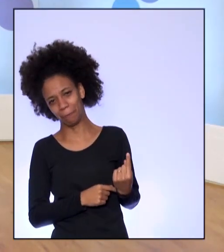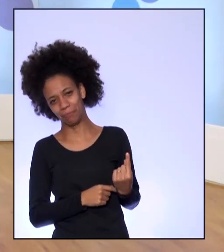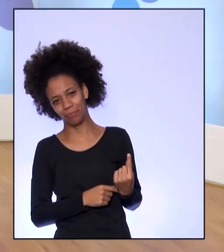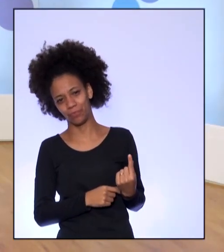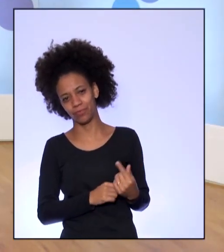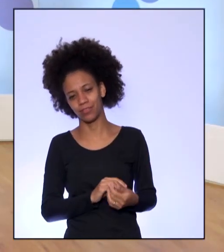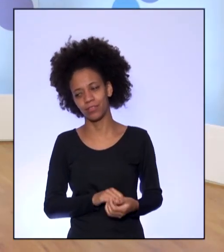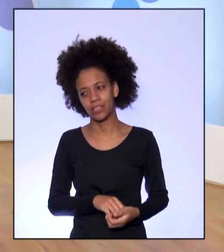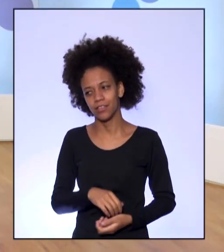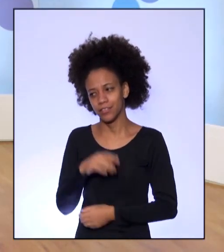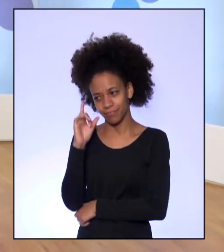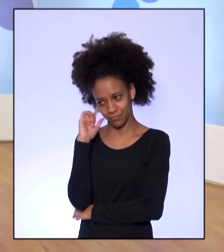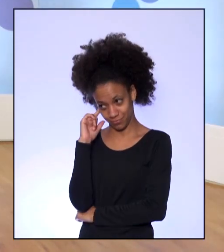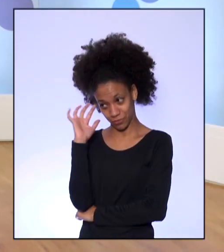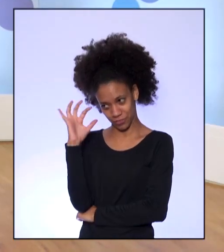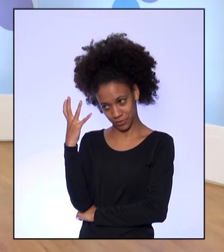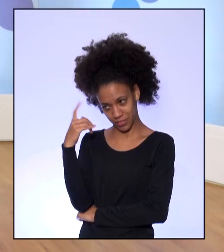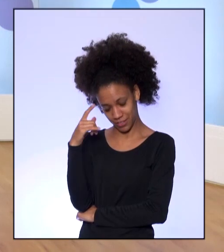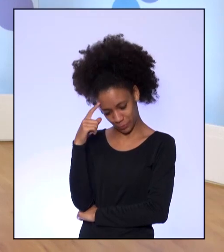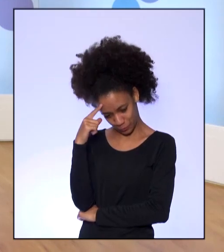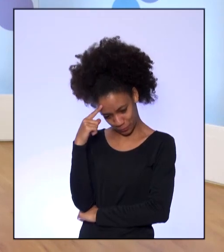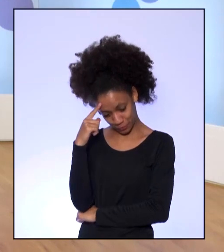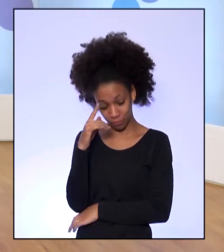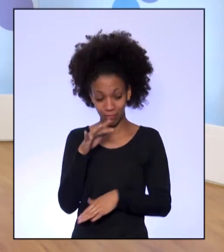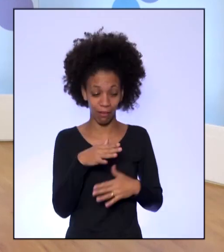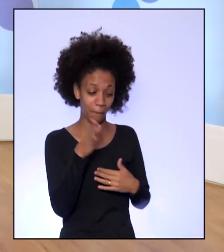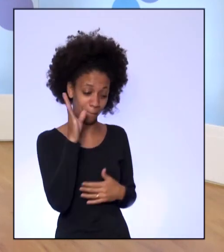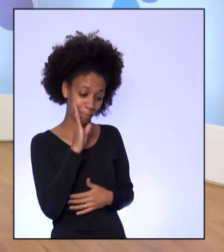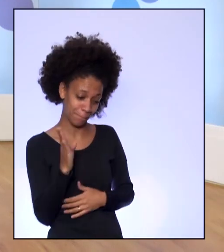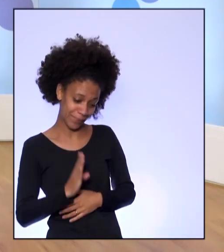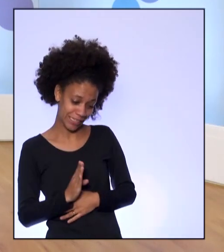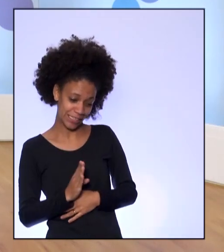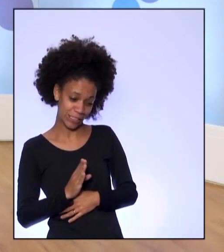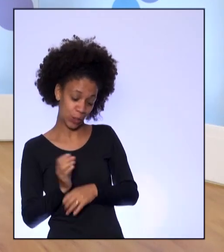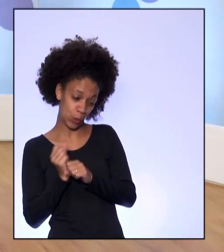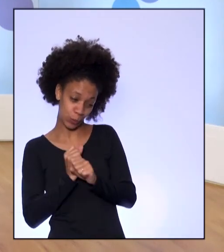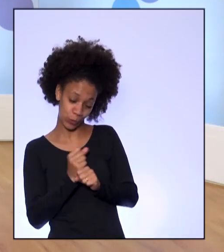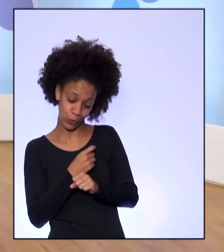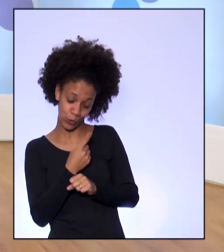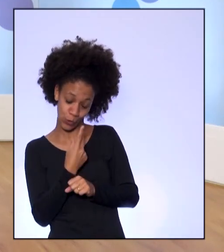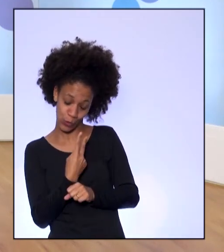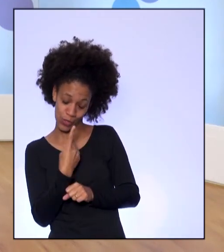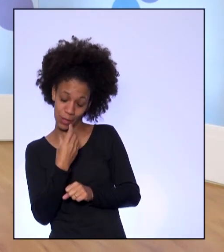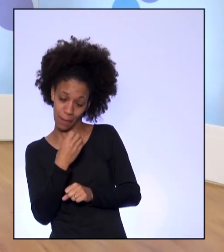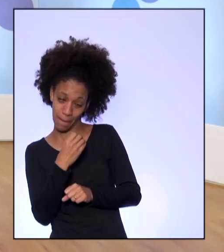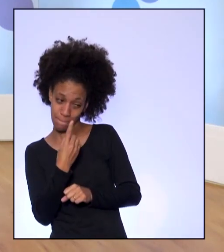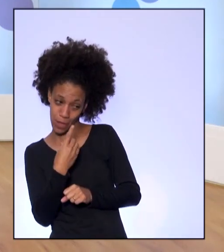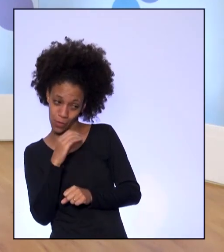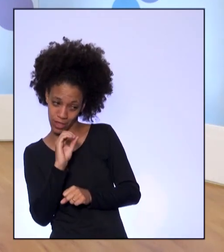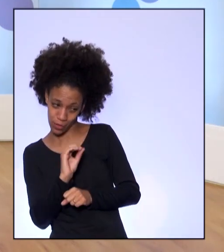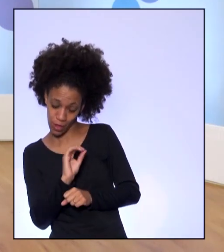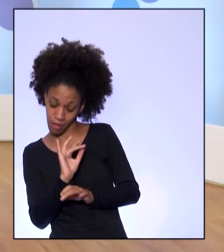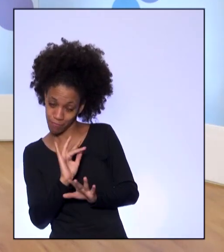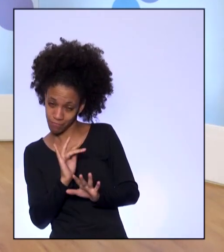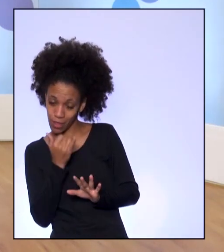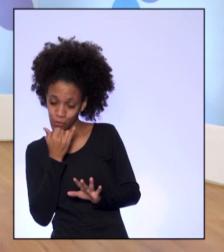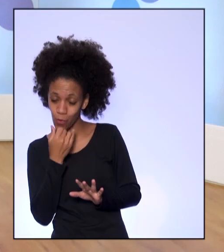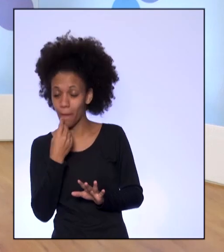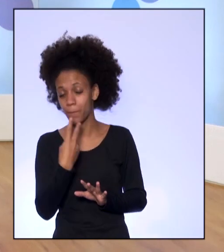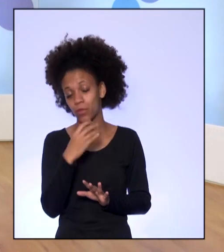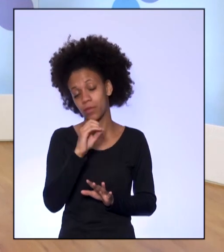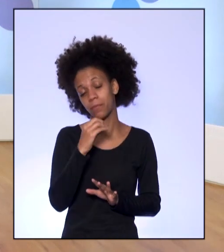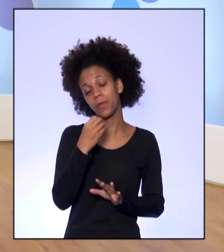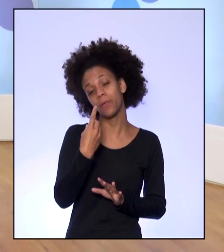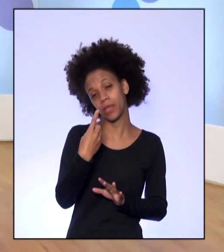é que aconteceu isso? em 2014, o Brasil levou aquela surra, a seleção o Brasil não, né? A seleção brasileira, né? Levou uma surra